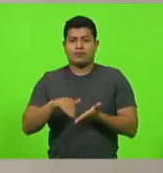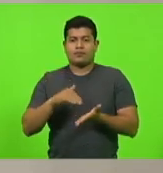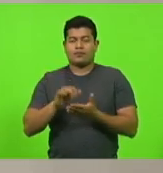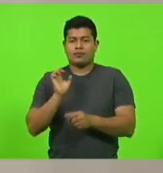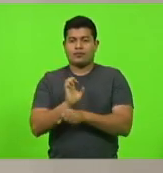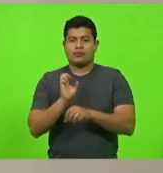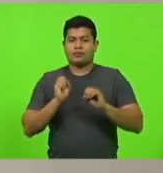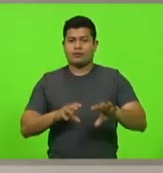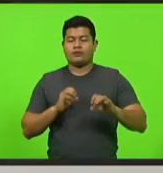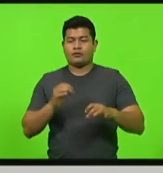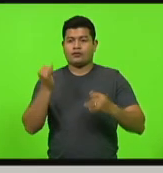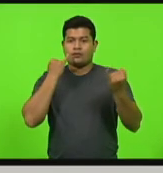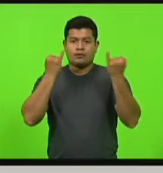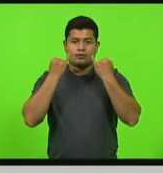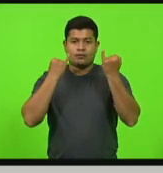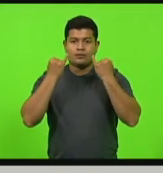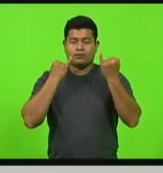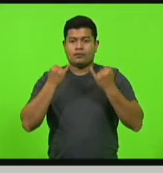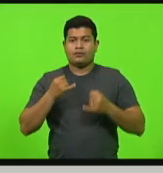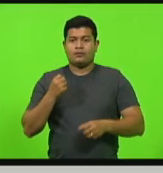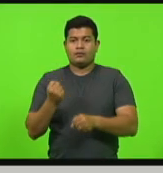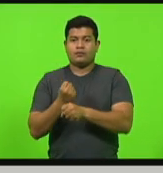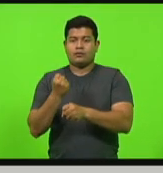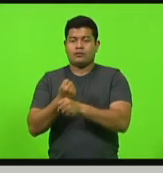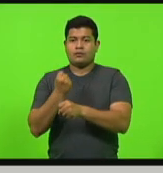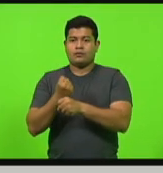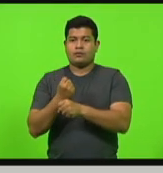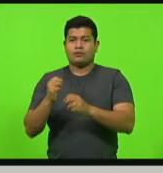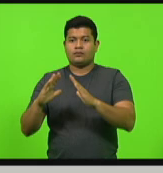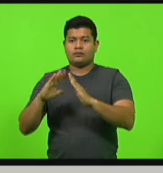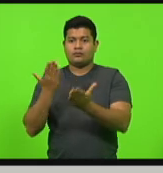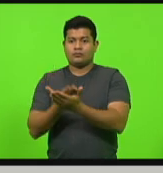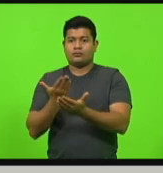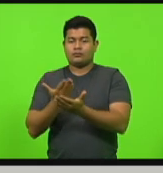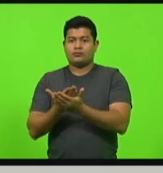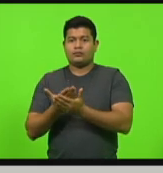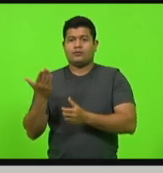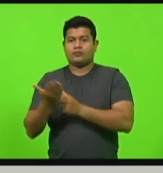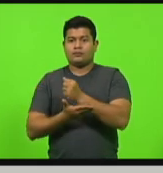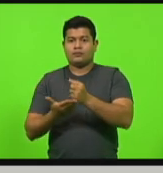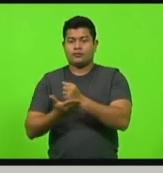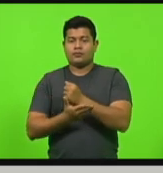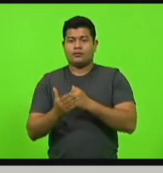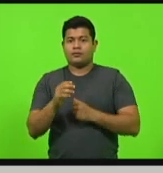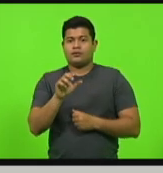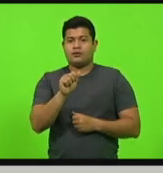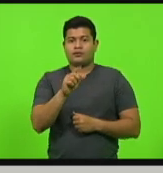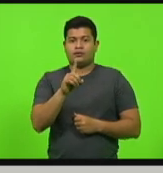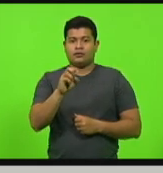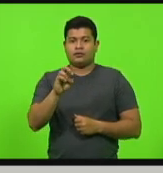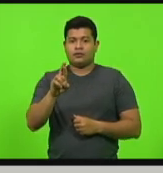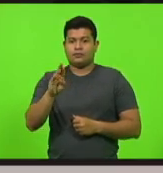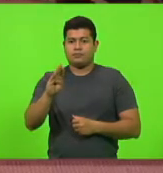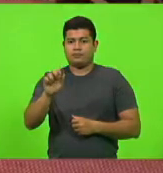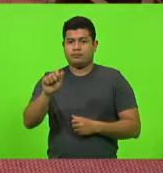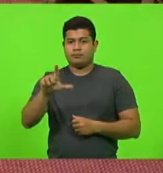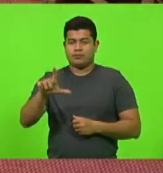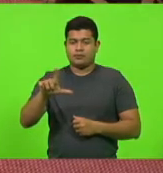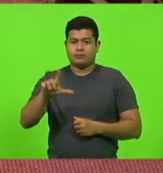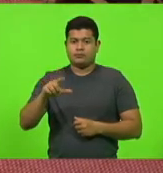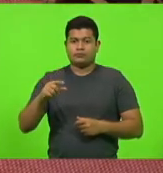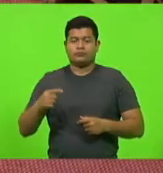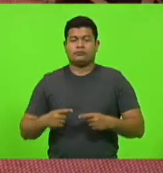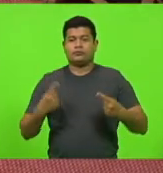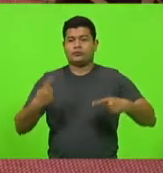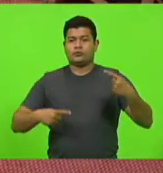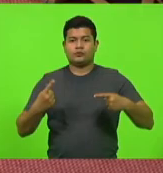da Educação informações acerca da obra que está sendo realizada na Escola de Educação Básica Derbal Ramos da Silva. Em discussão.